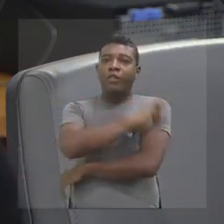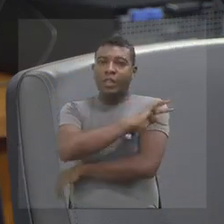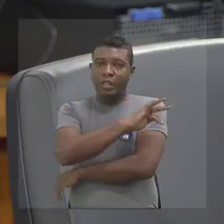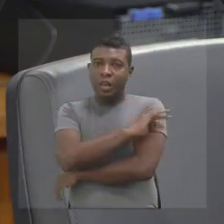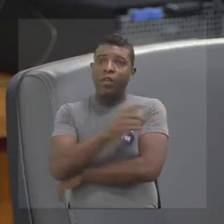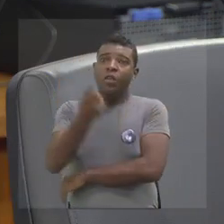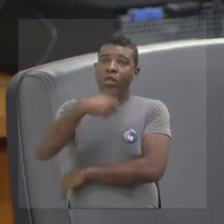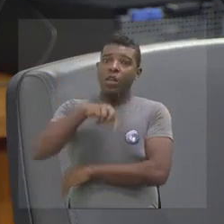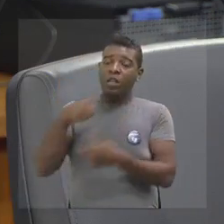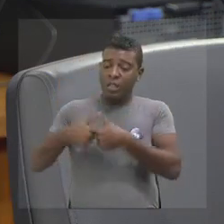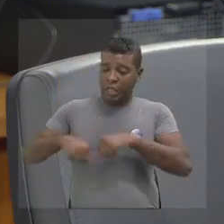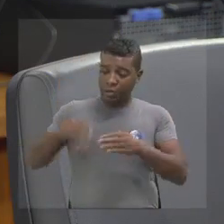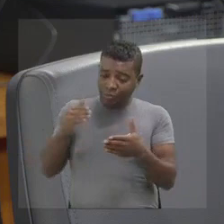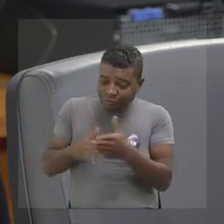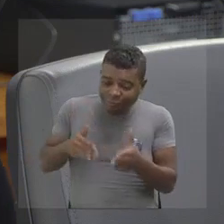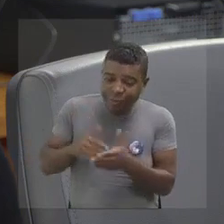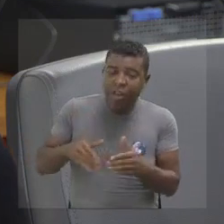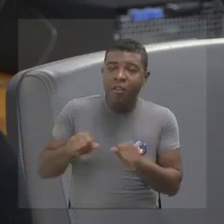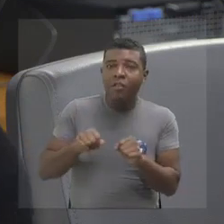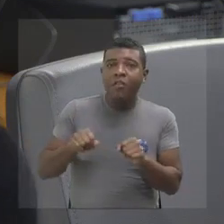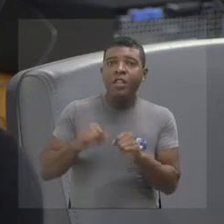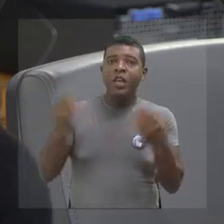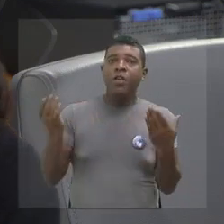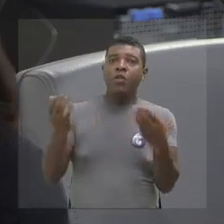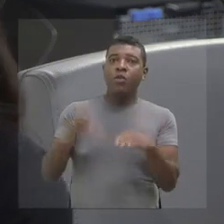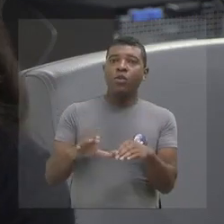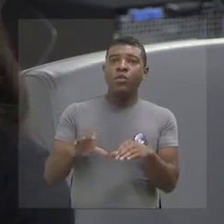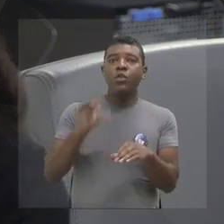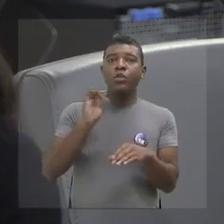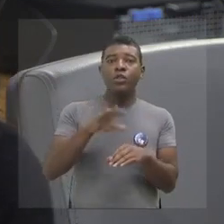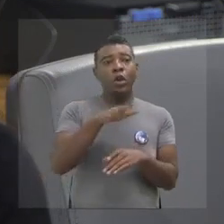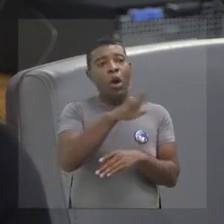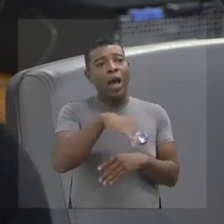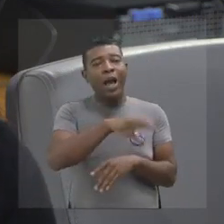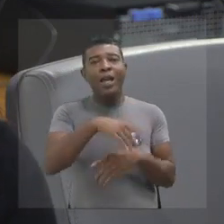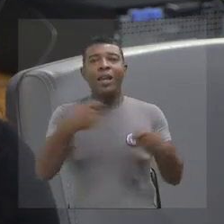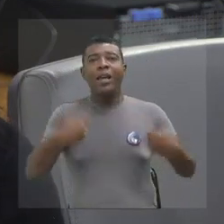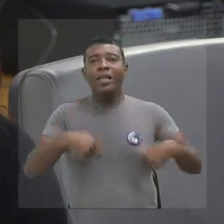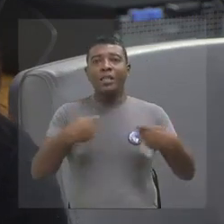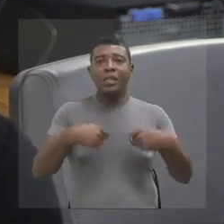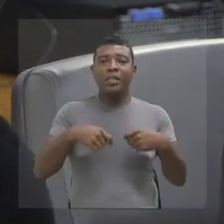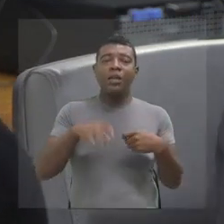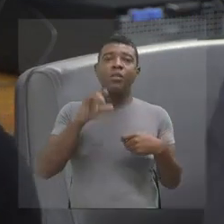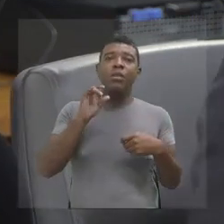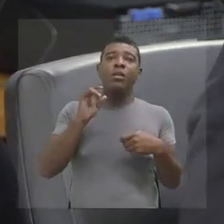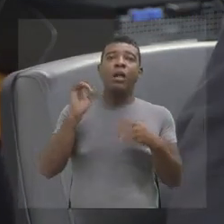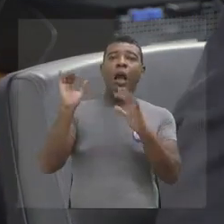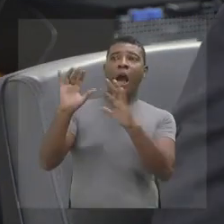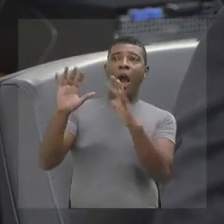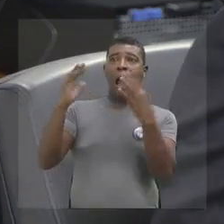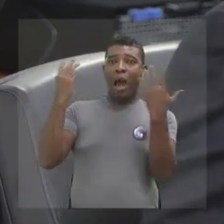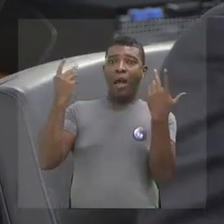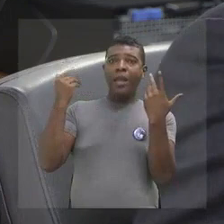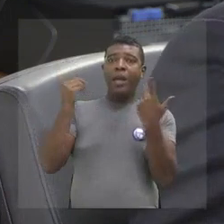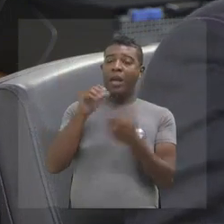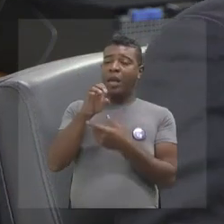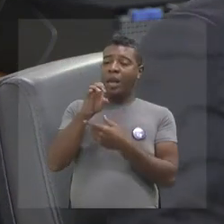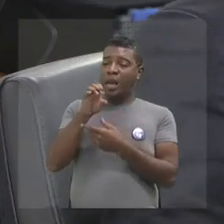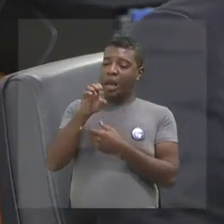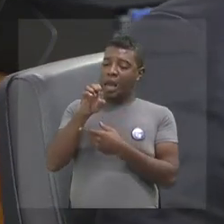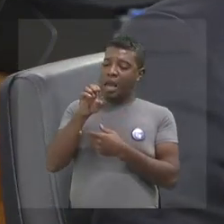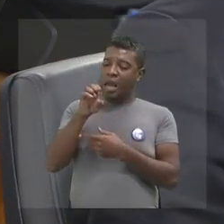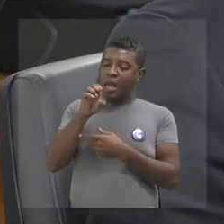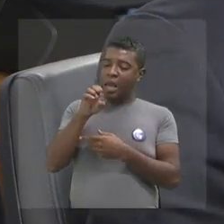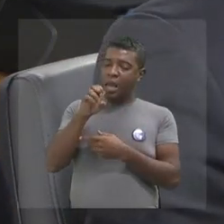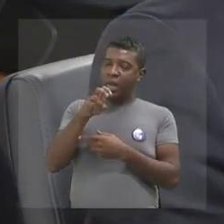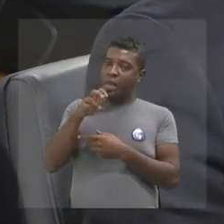público no governo de Minas a nocei nas áreas consideradas essenciais como área de Meio Ambiente não é considerada nós não conseguimos fazer concurso